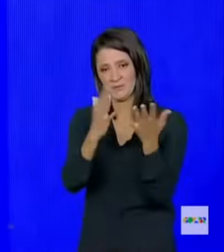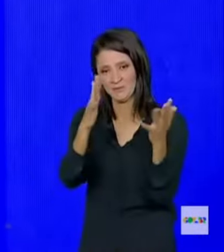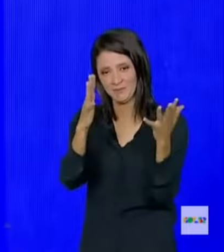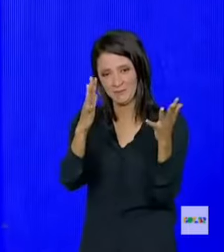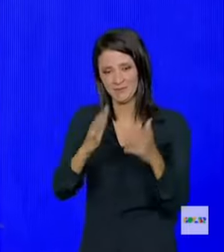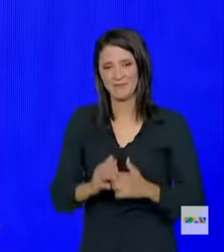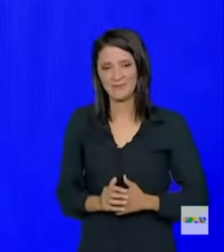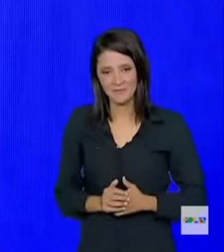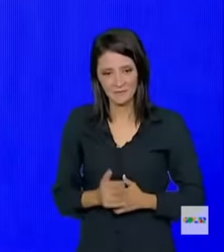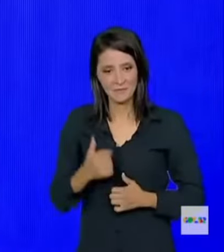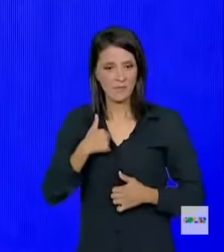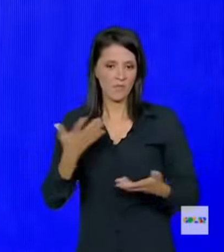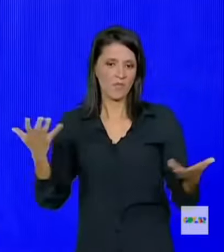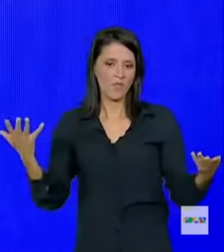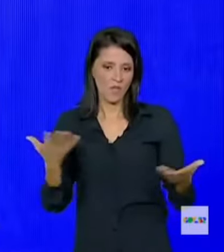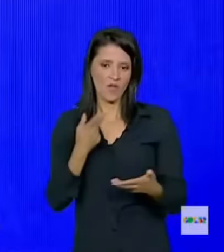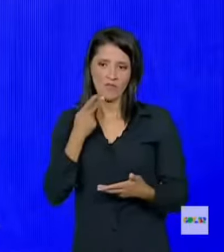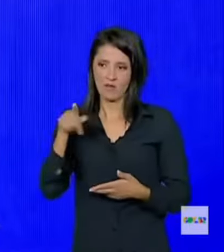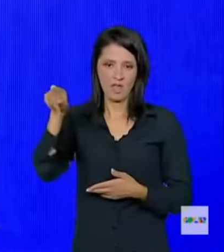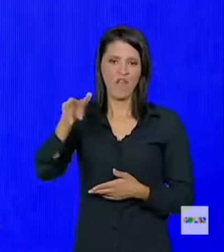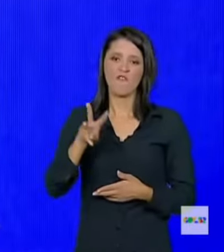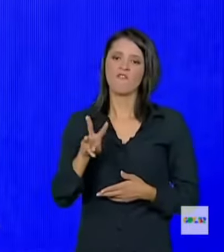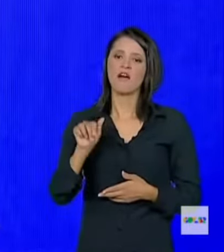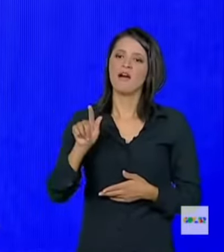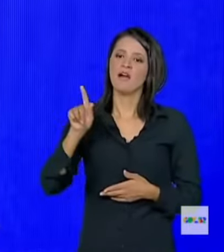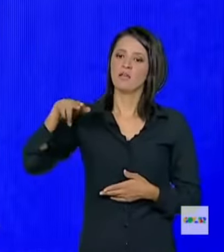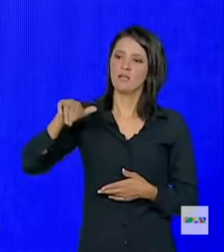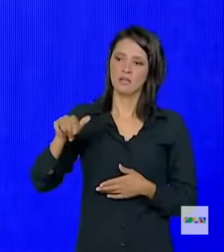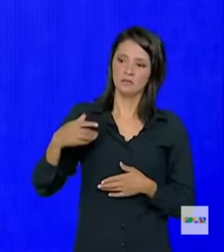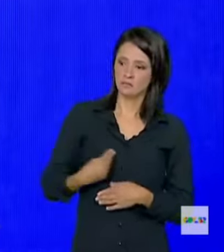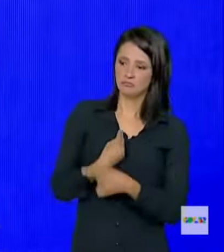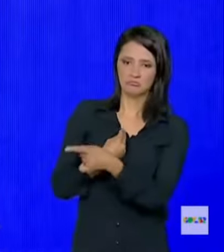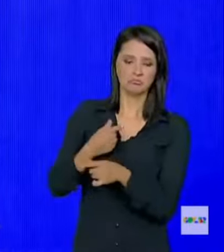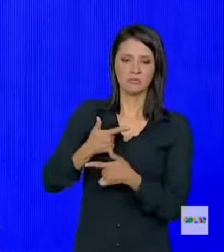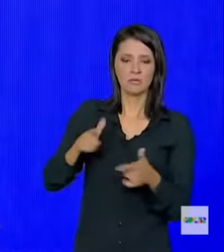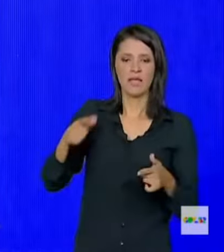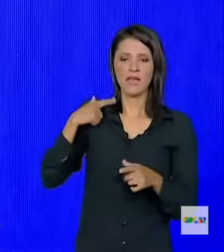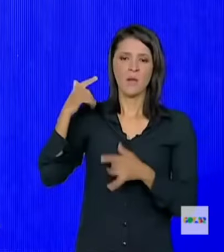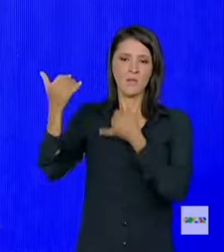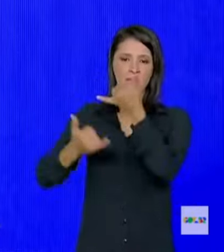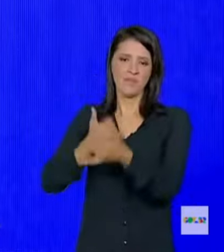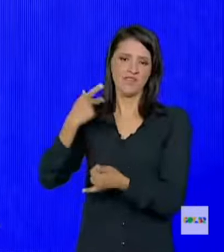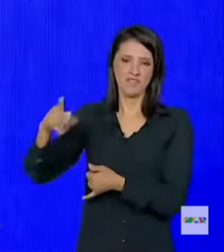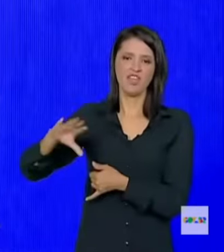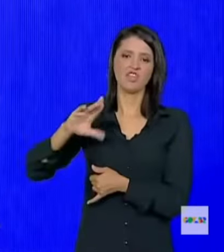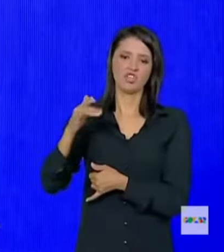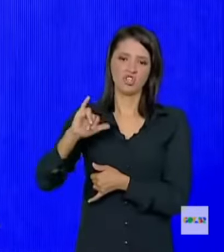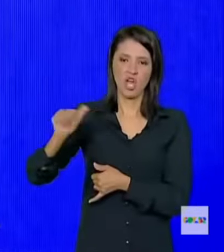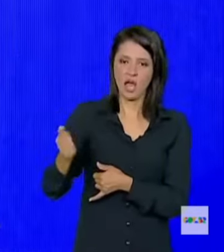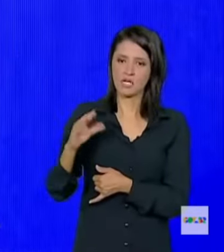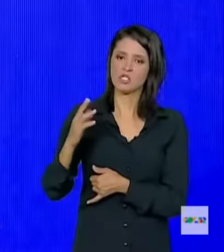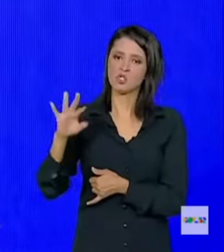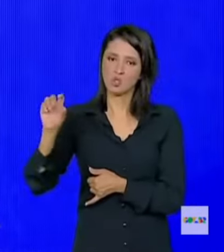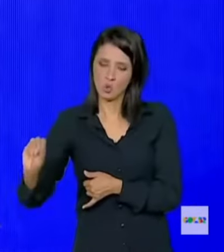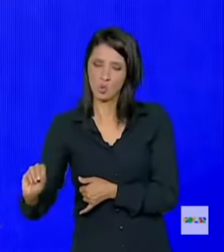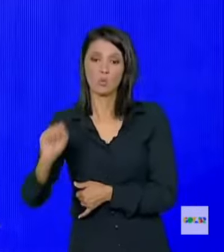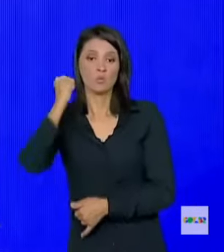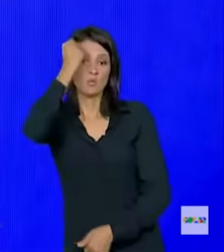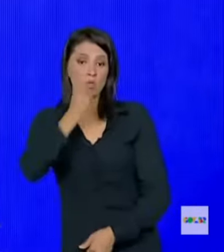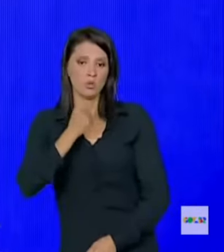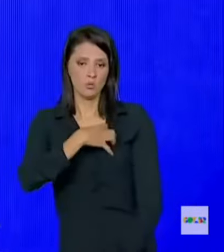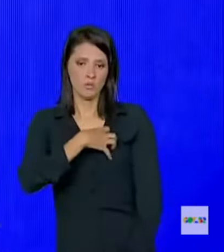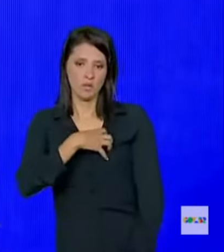vocês. Eu falei, o Wagner não está mais aí. Mas eu brinquei com o Jacques Wagner, porque o Jacques Wagner é nosso senador da Bahia, foi